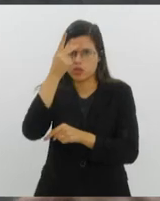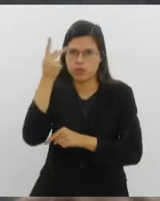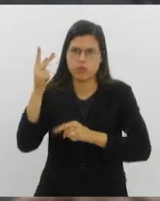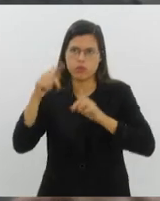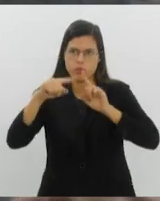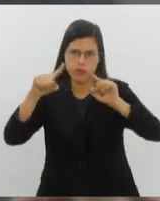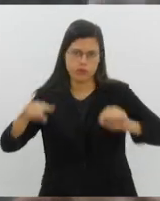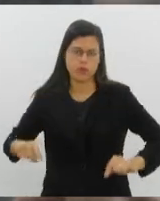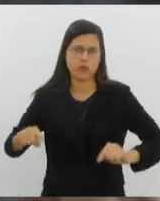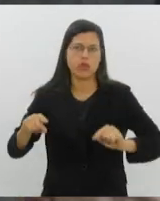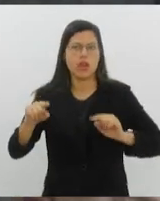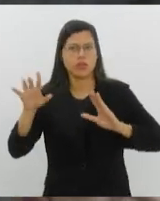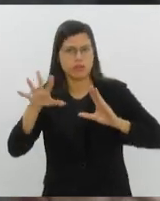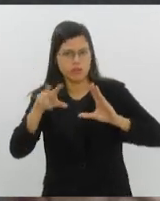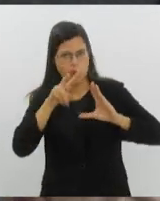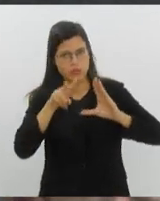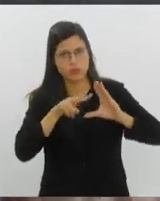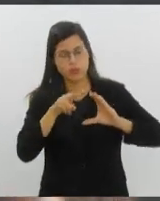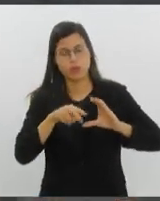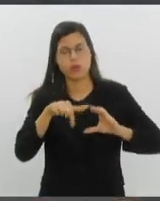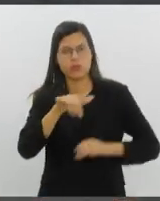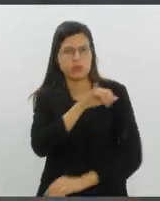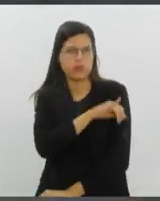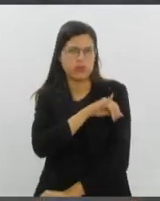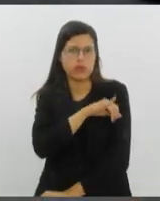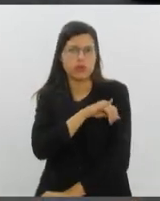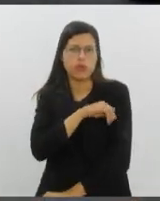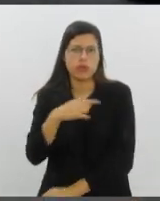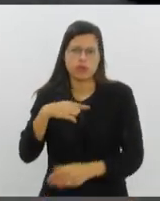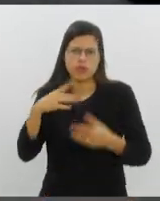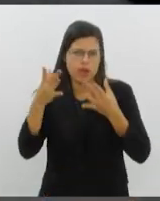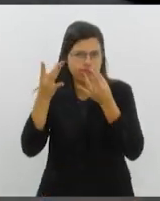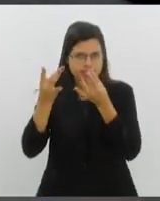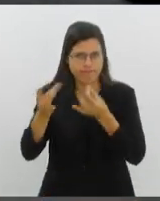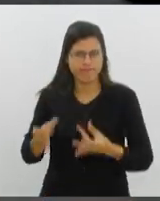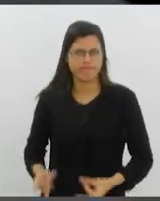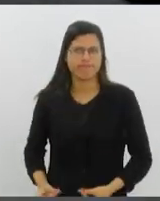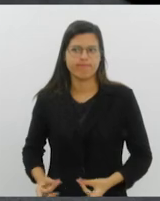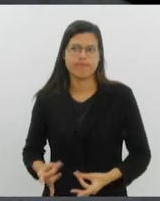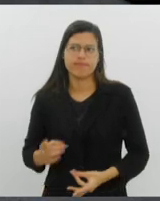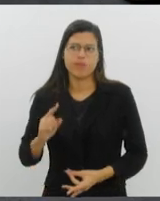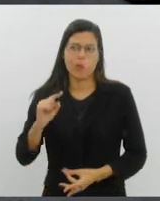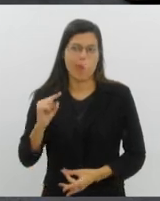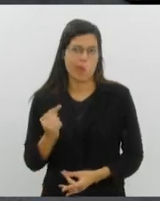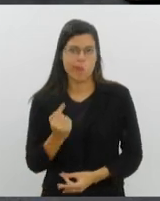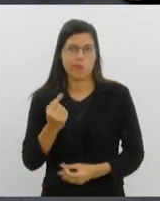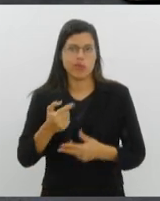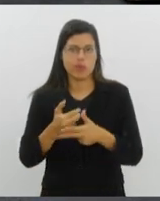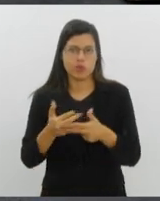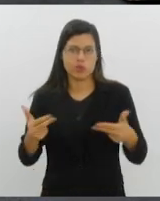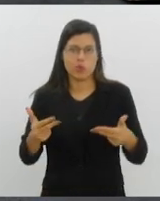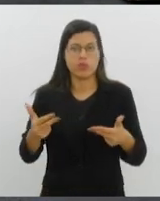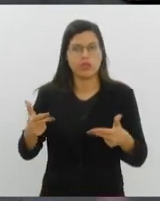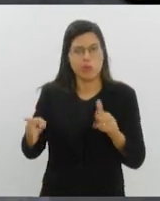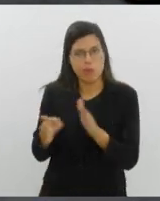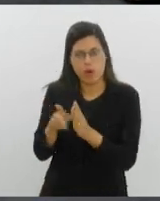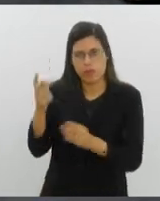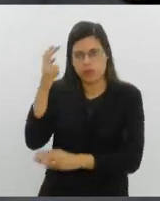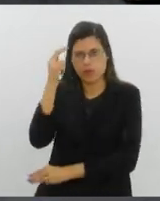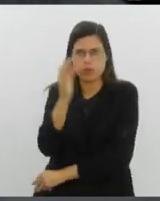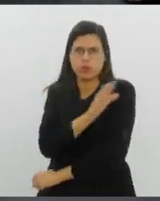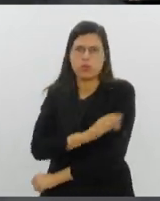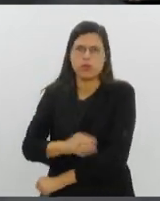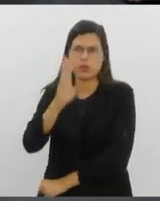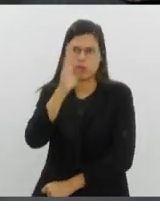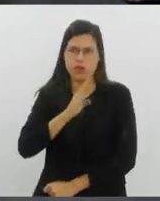do cinema fluminense, que, com as suas peculiaridades, é uma das metonímias da cultura do Brasil como um todo. Parabéns ao deputado